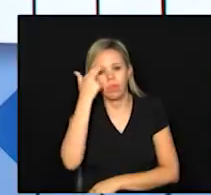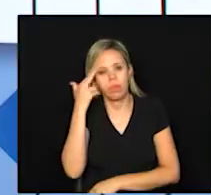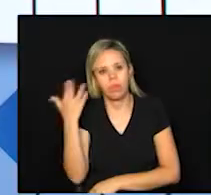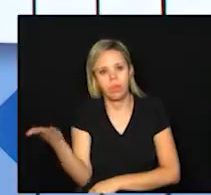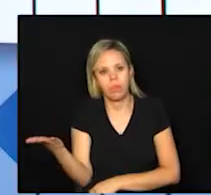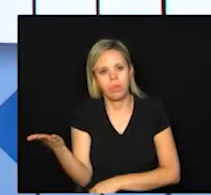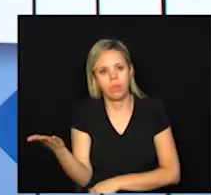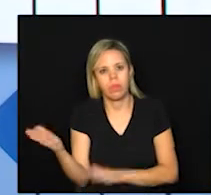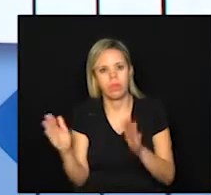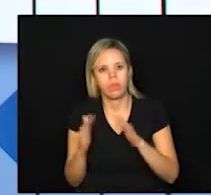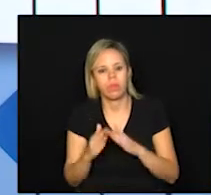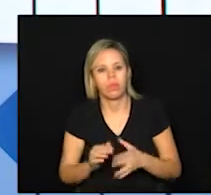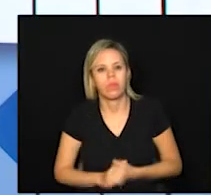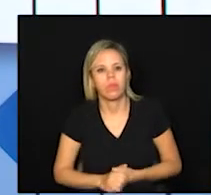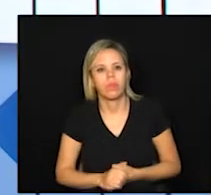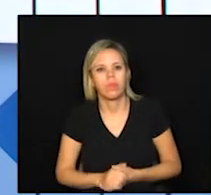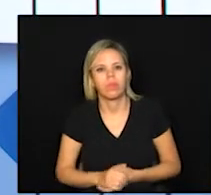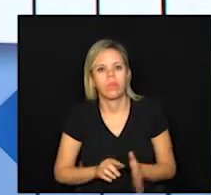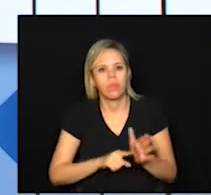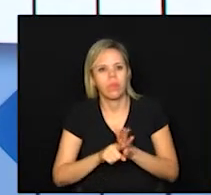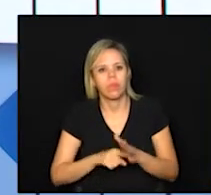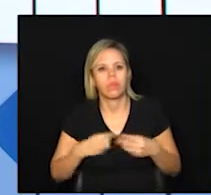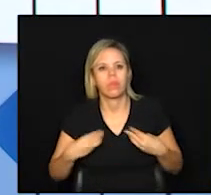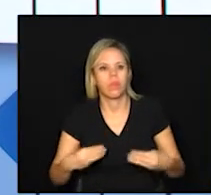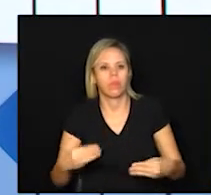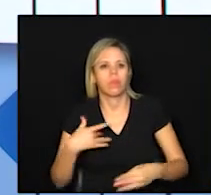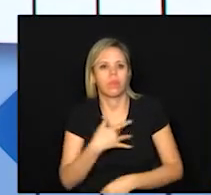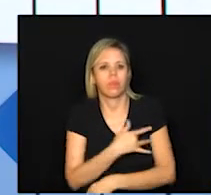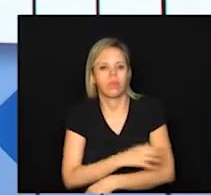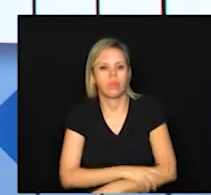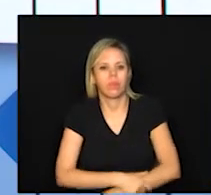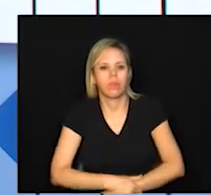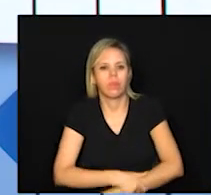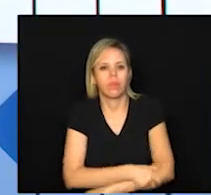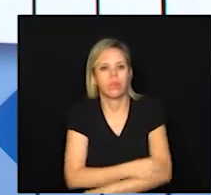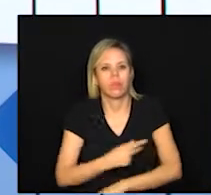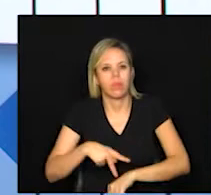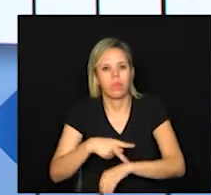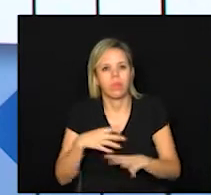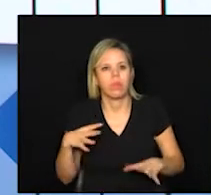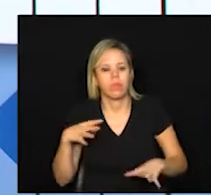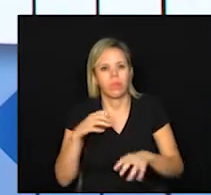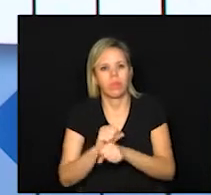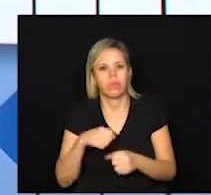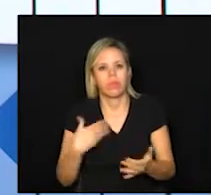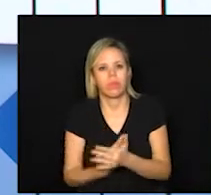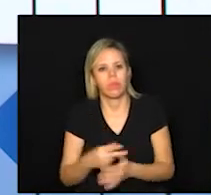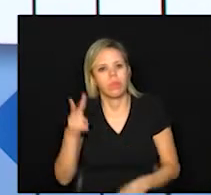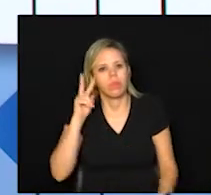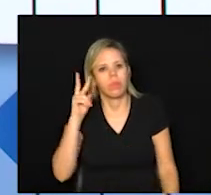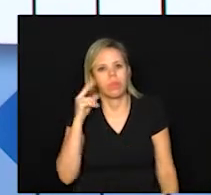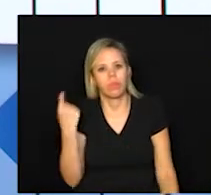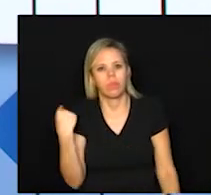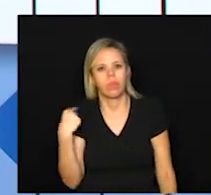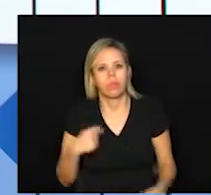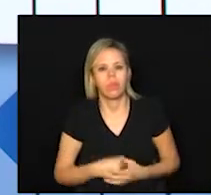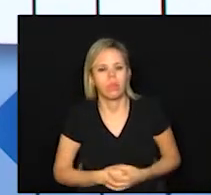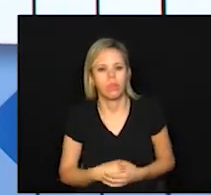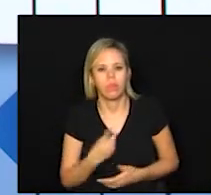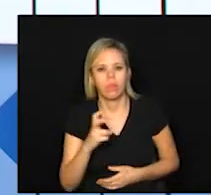a você de casa. E de acordo com o Ministério da Saúde, o país somava até esta segunda-feira